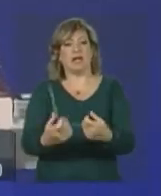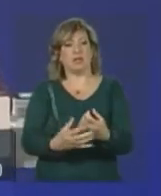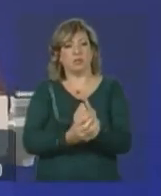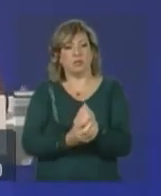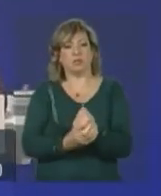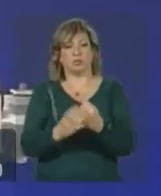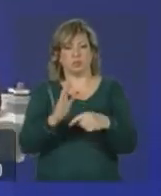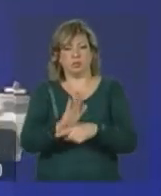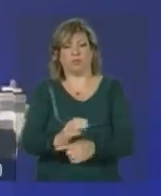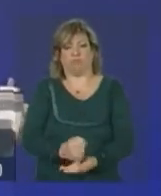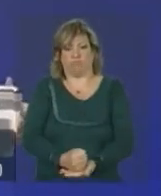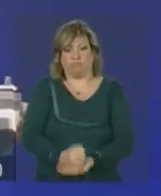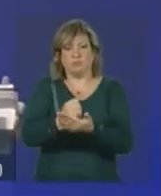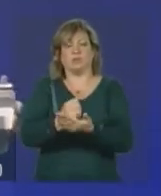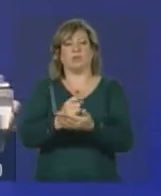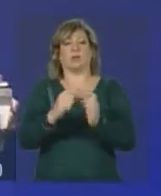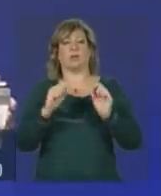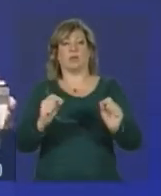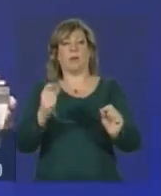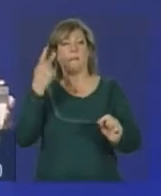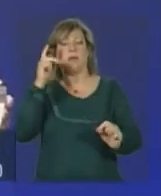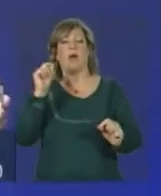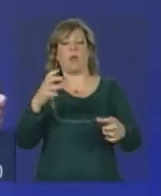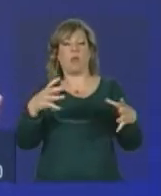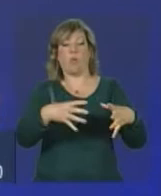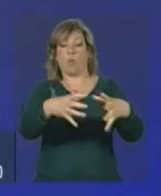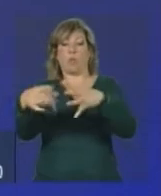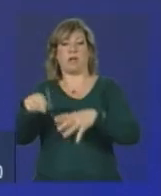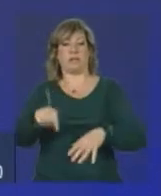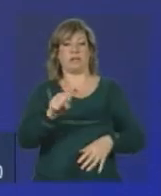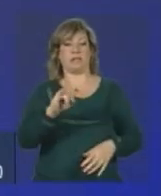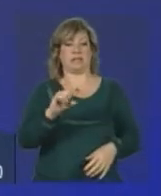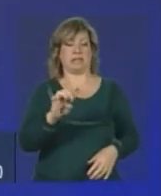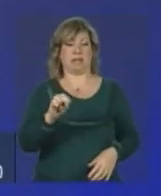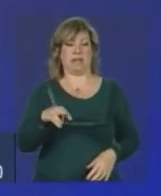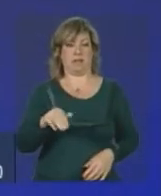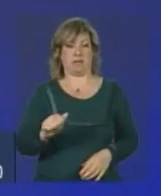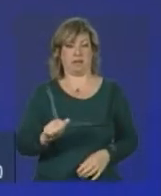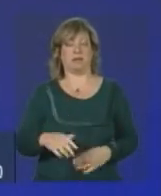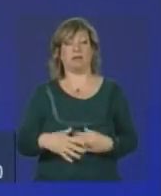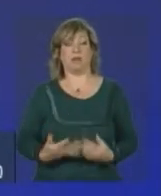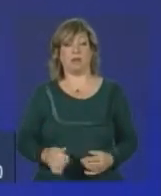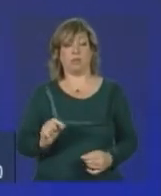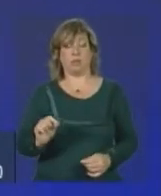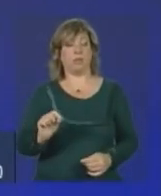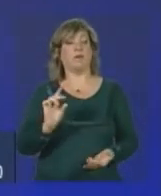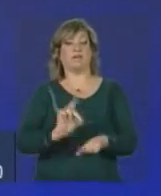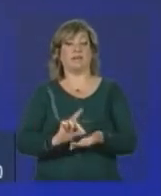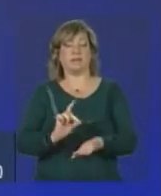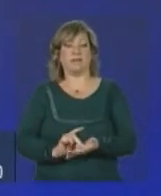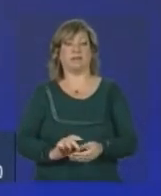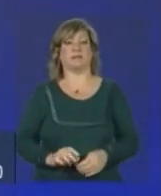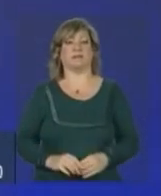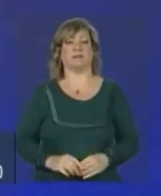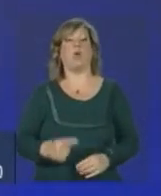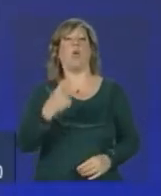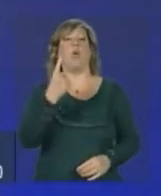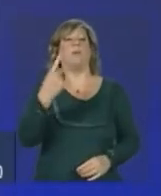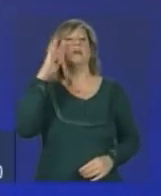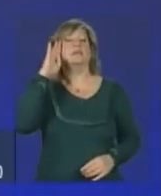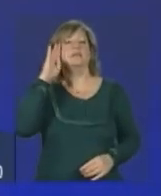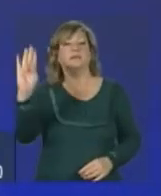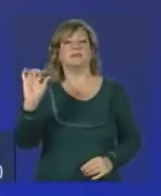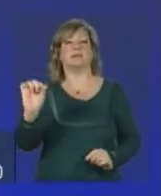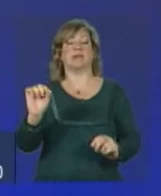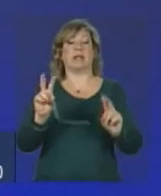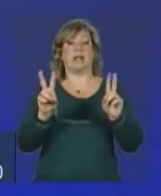sustentação para o conjunto do sistema. Na verdade, uma das questões